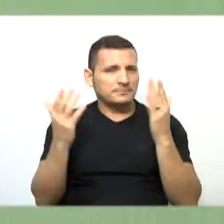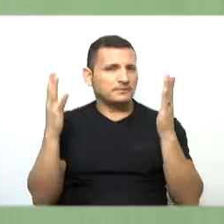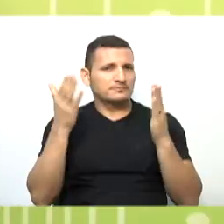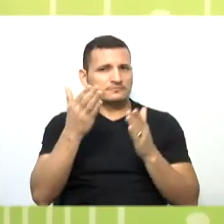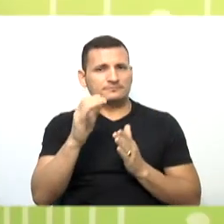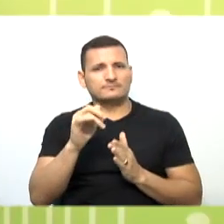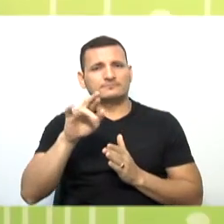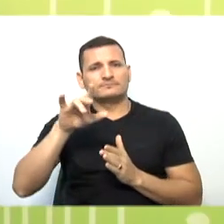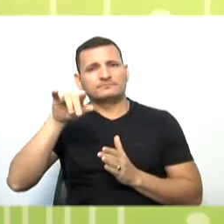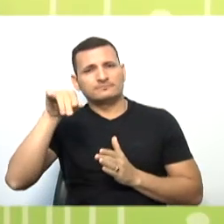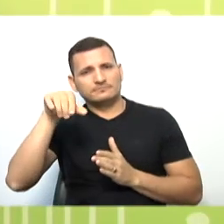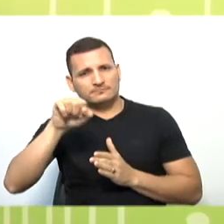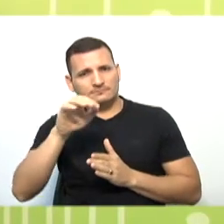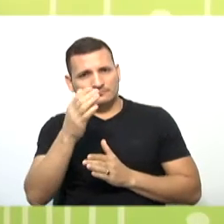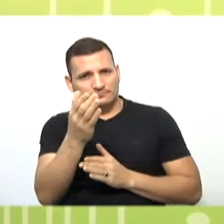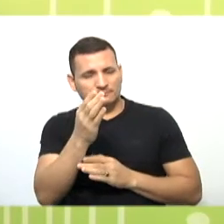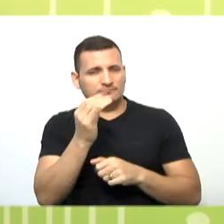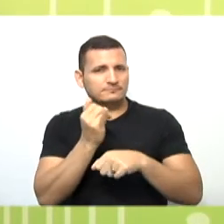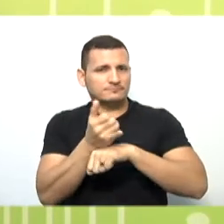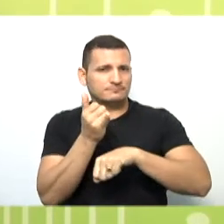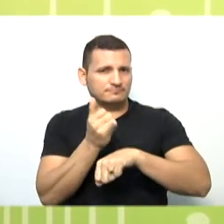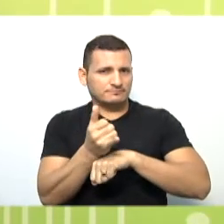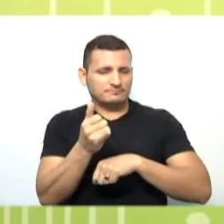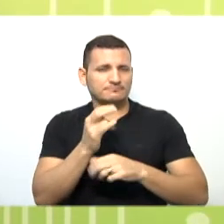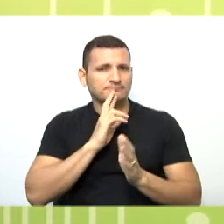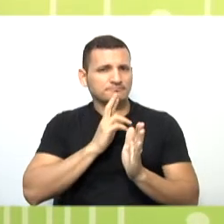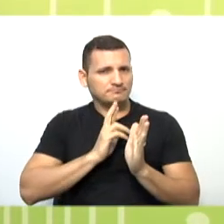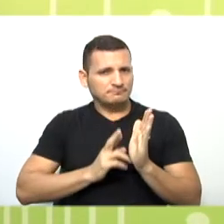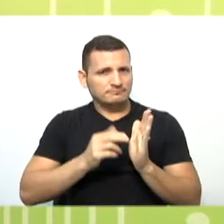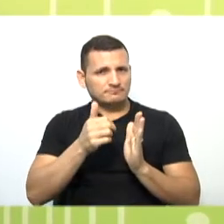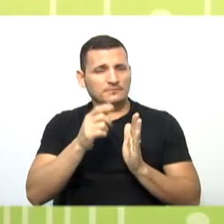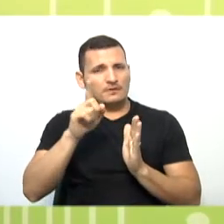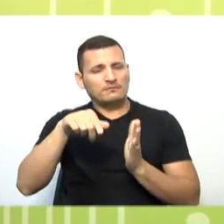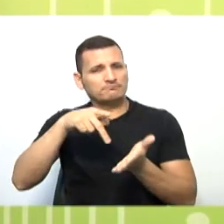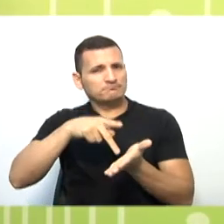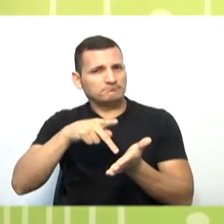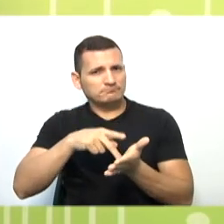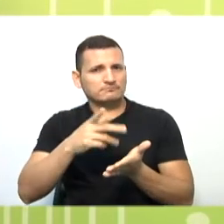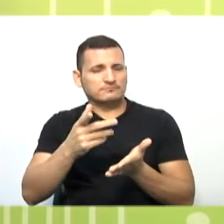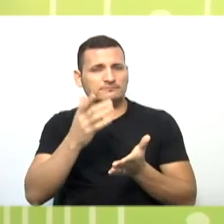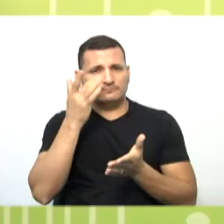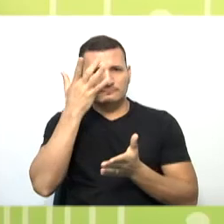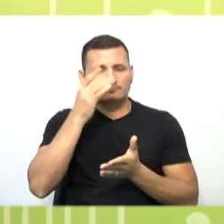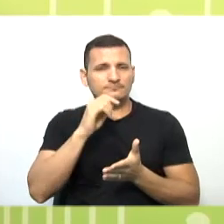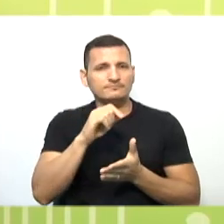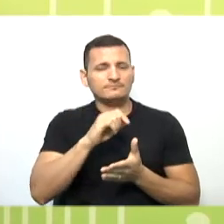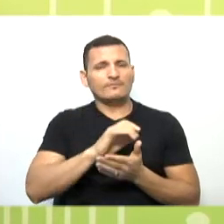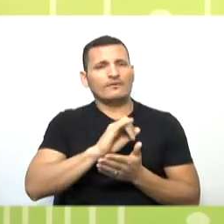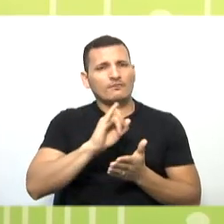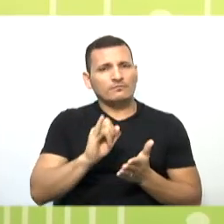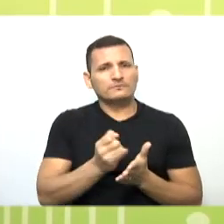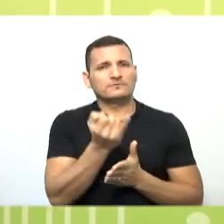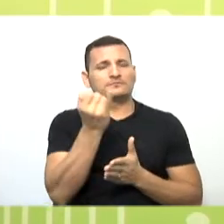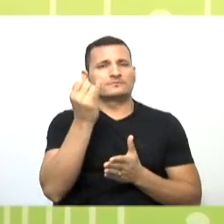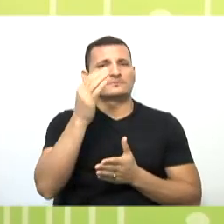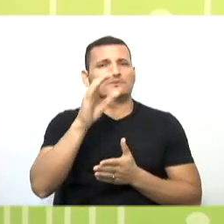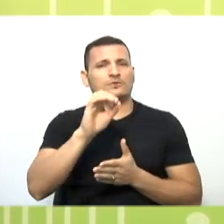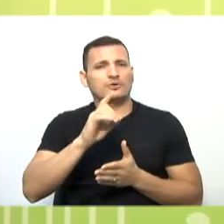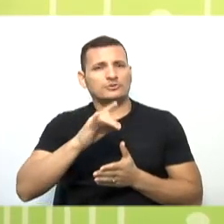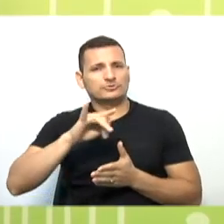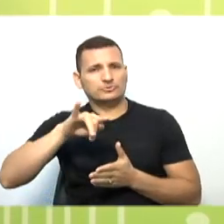Parabéns. Cerejeiras aí participando. E é realmente isso. Facilitar o reaproveitamento de